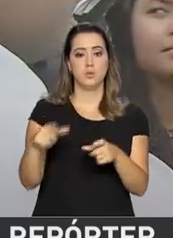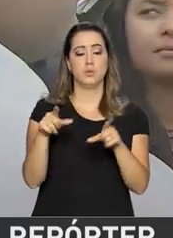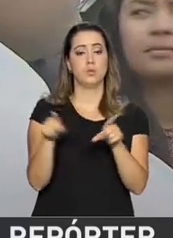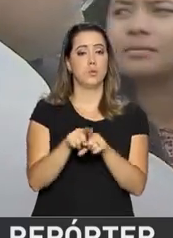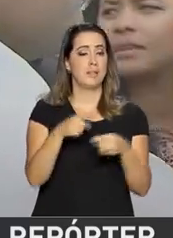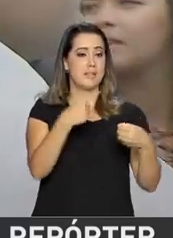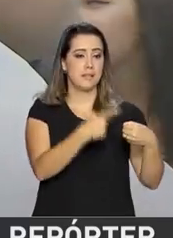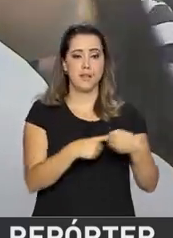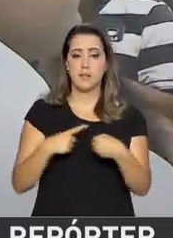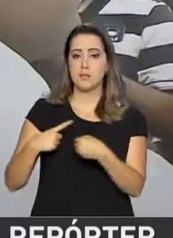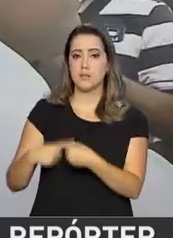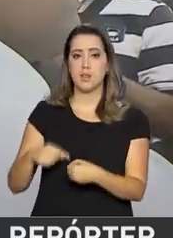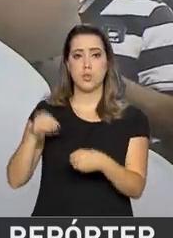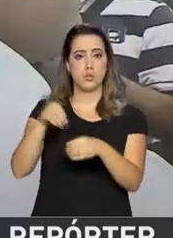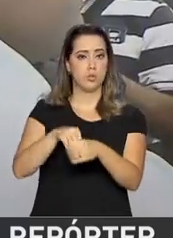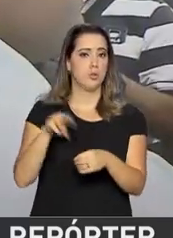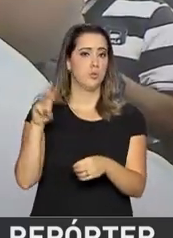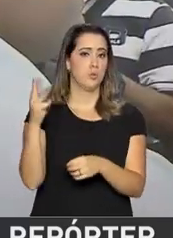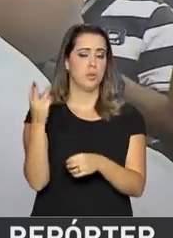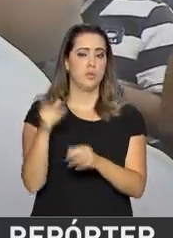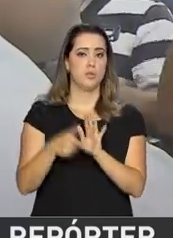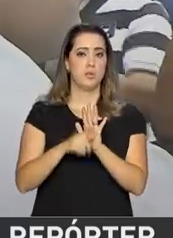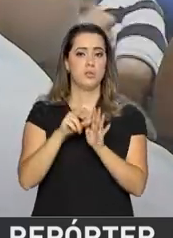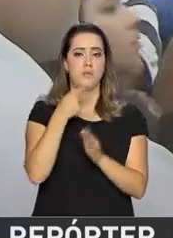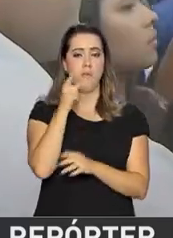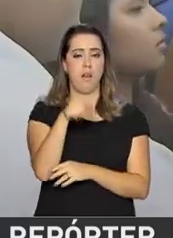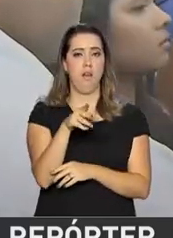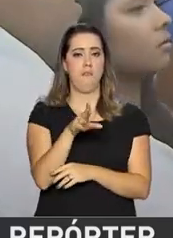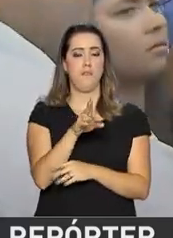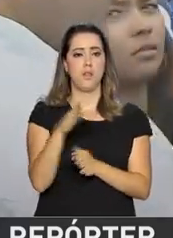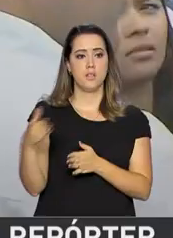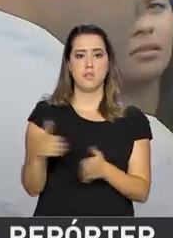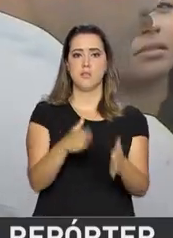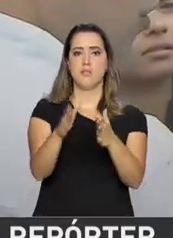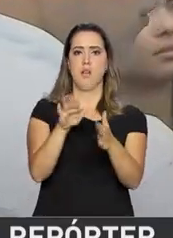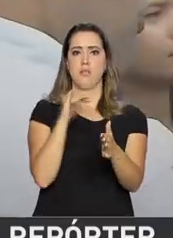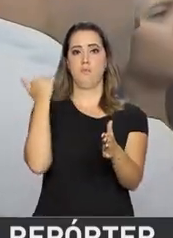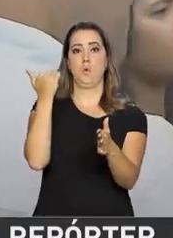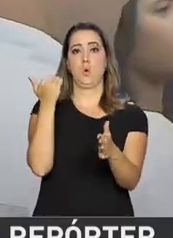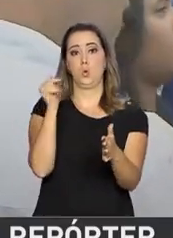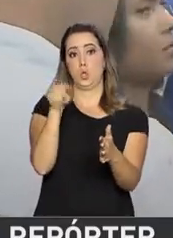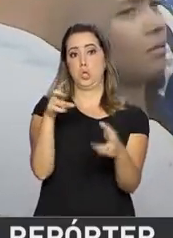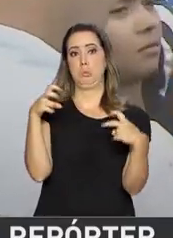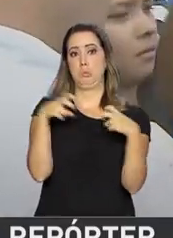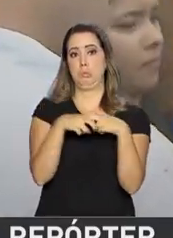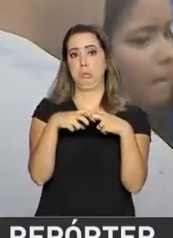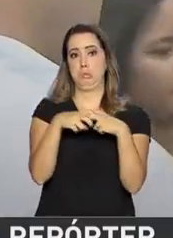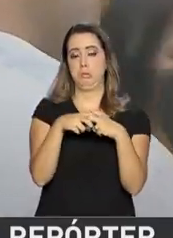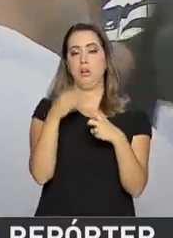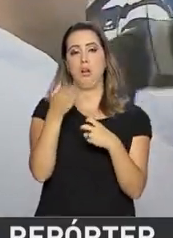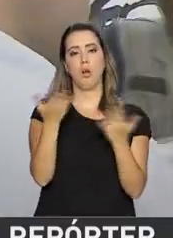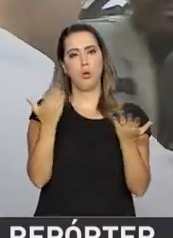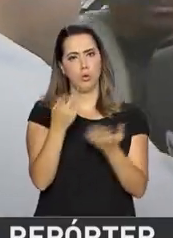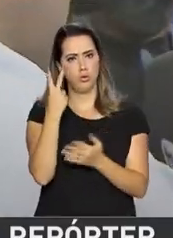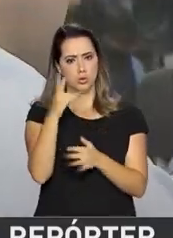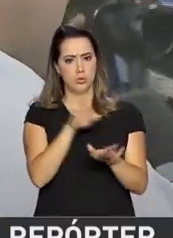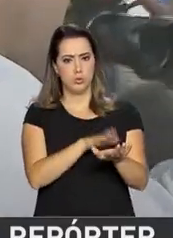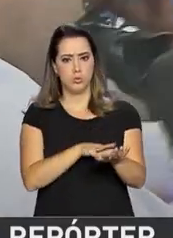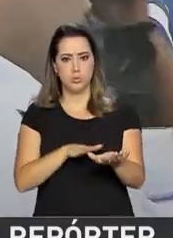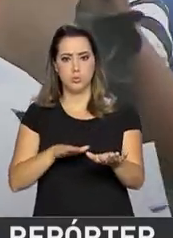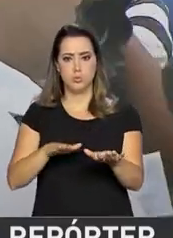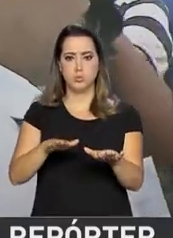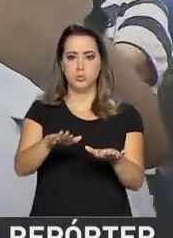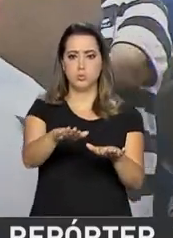ao porto de Itaqui. É uma rodovia que era chamada de Rodovia da Morte, hoje duplicada na sua primeira etapa. É